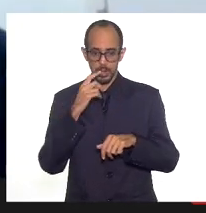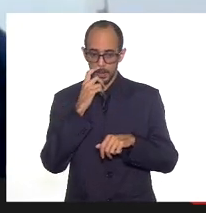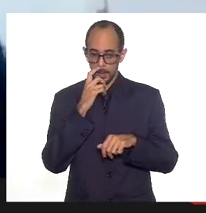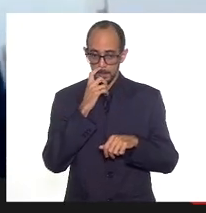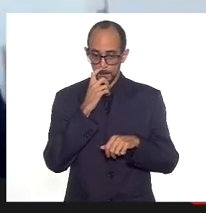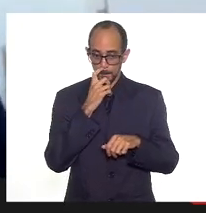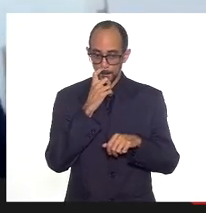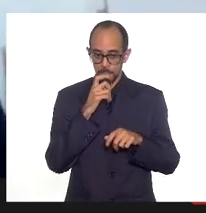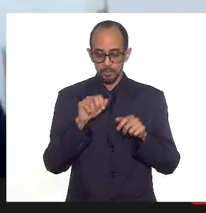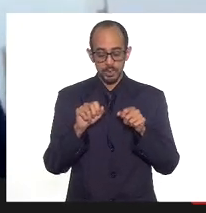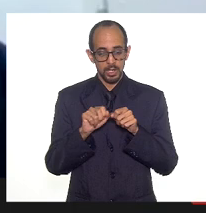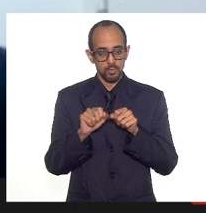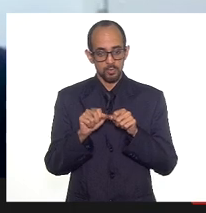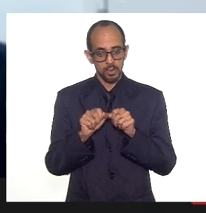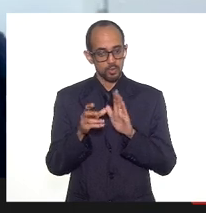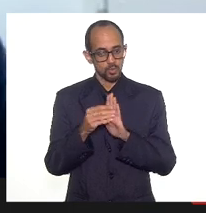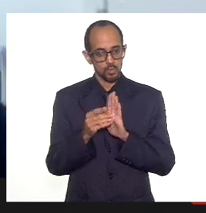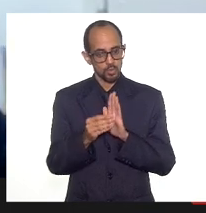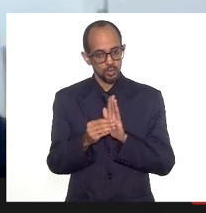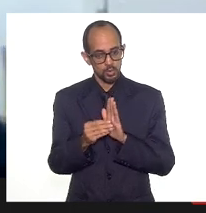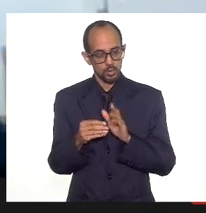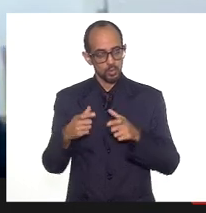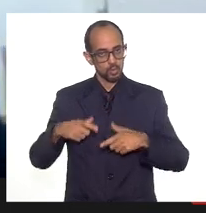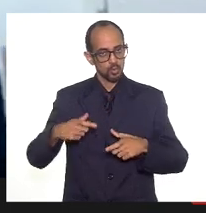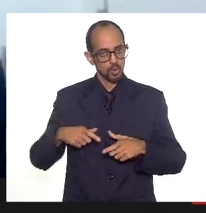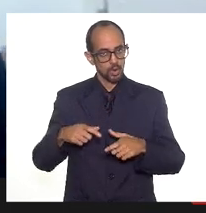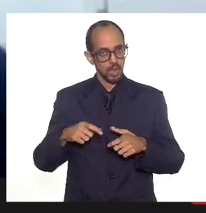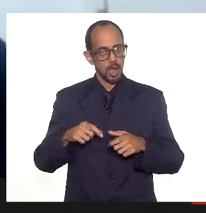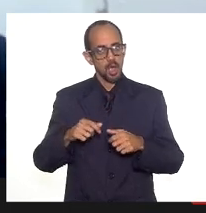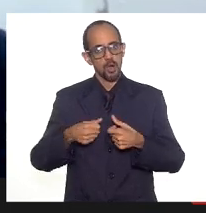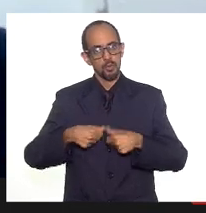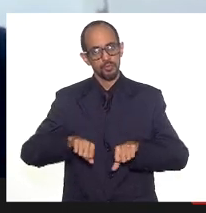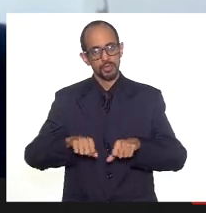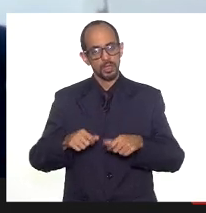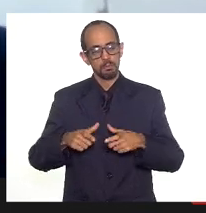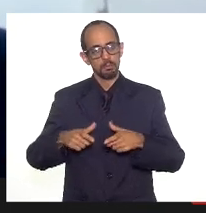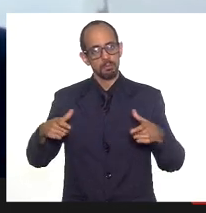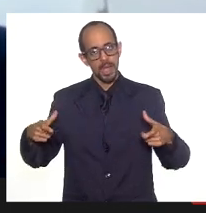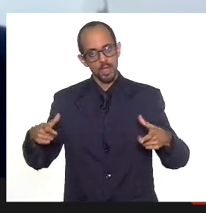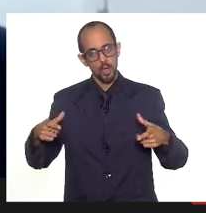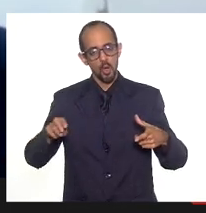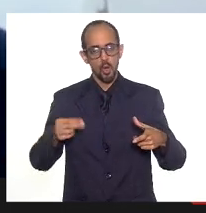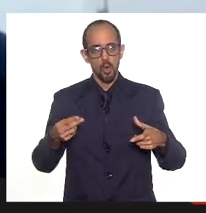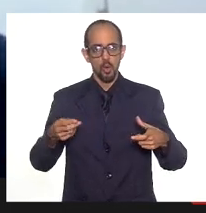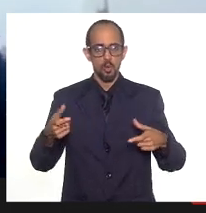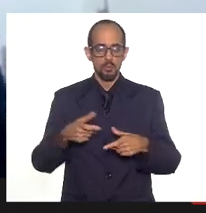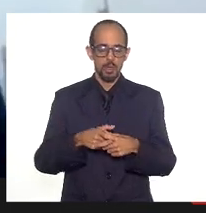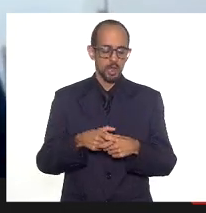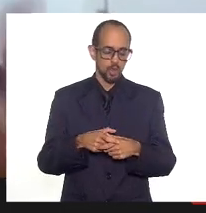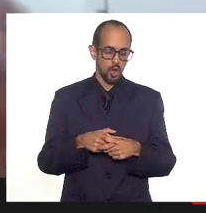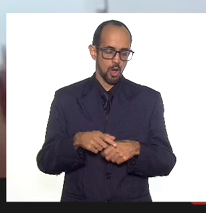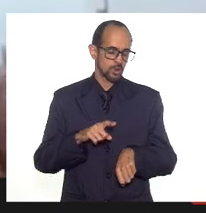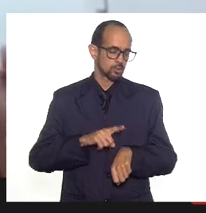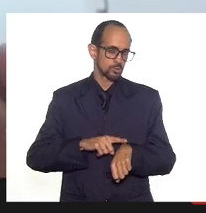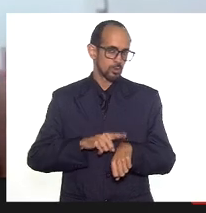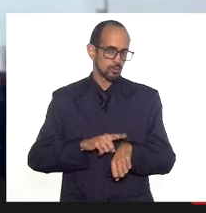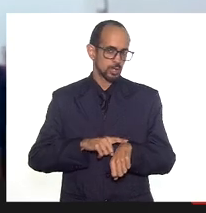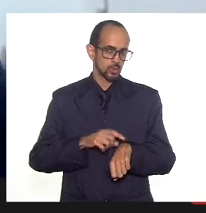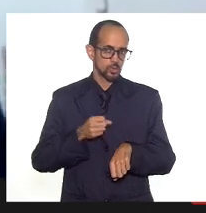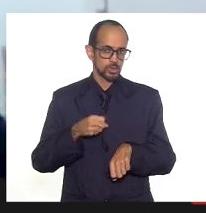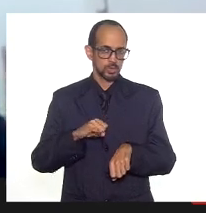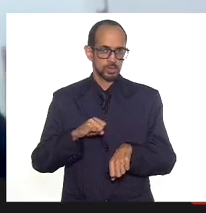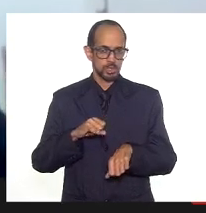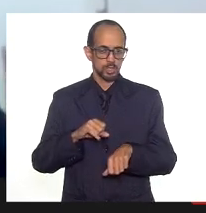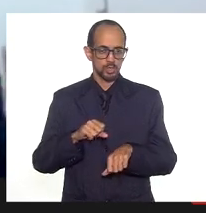local exigido maior ou menor, a depender de como esteja a previsão da capacidade da indústria no momento. Se isso vir a lei,